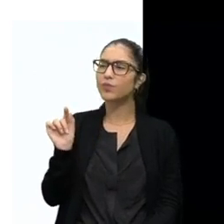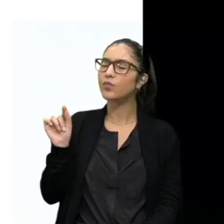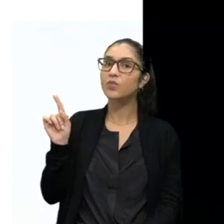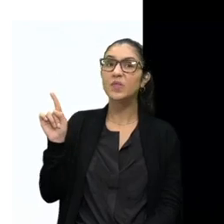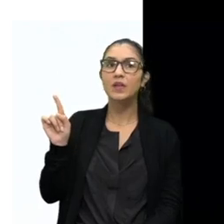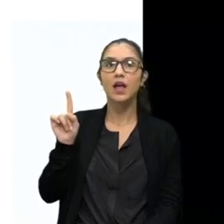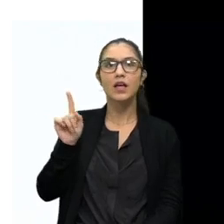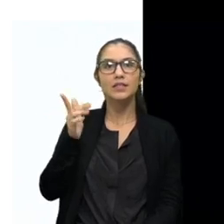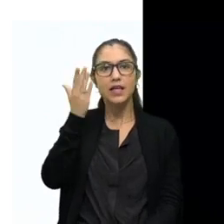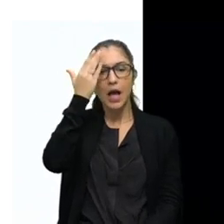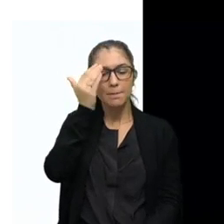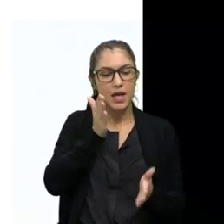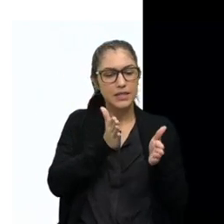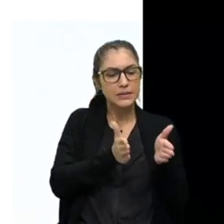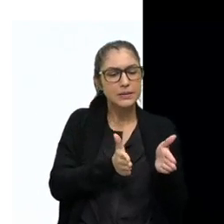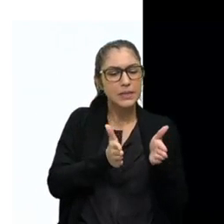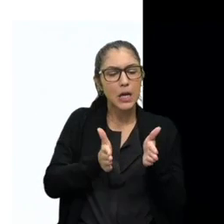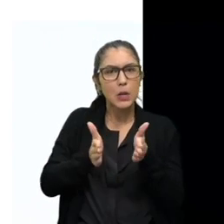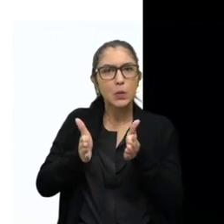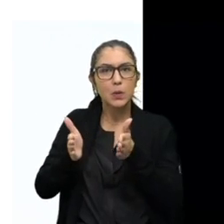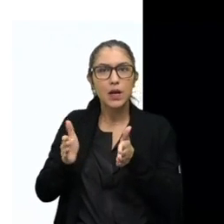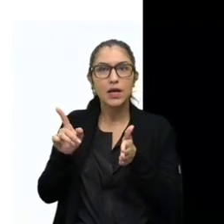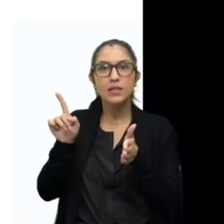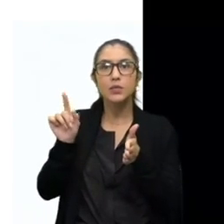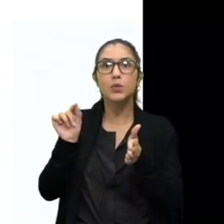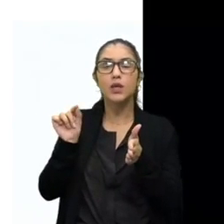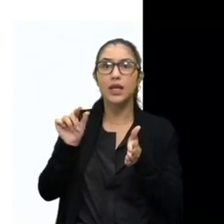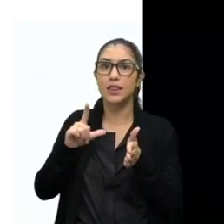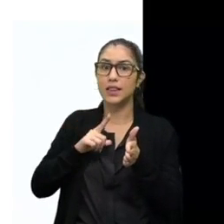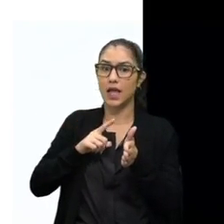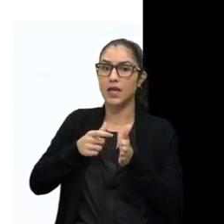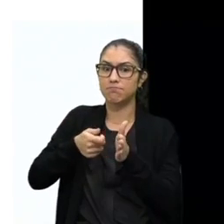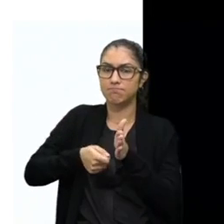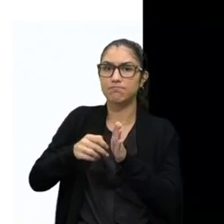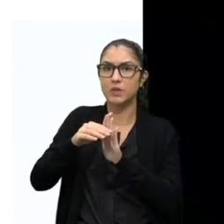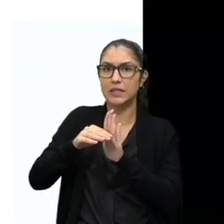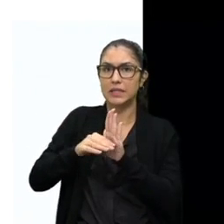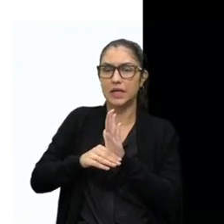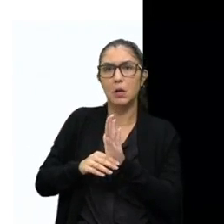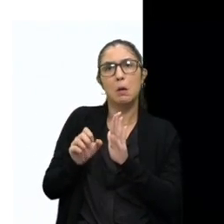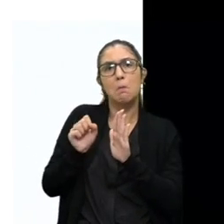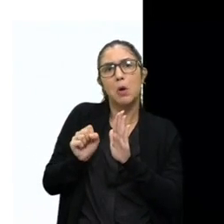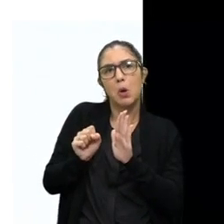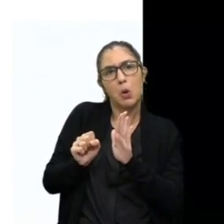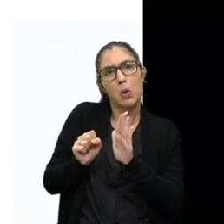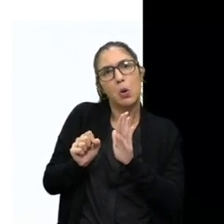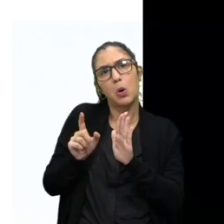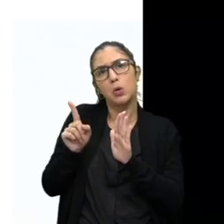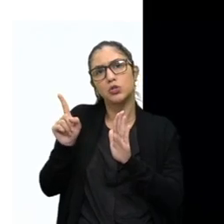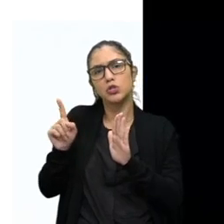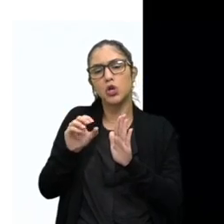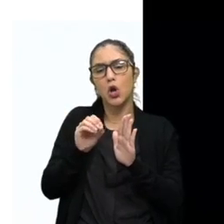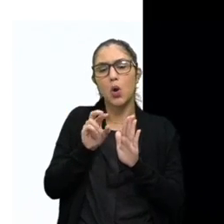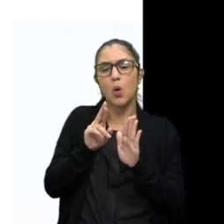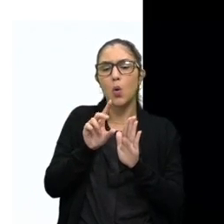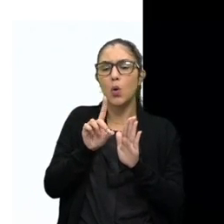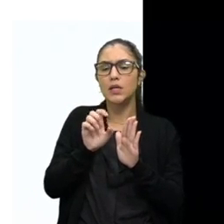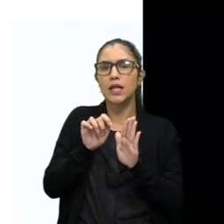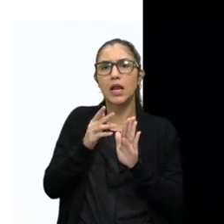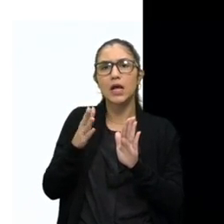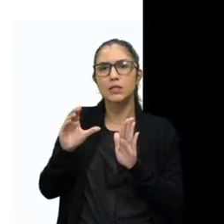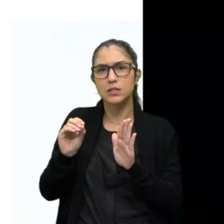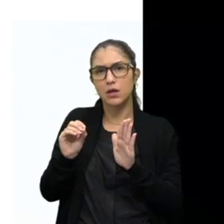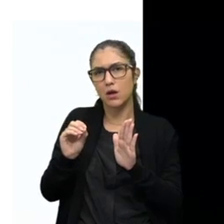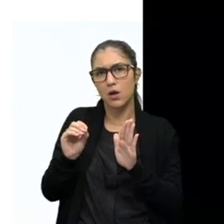Seriação é ordenar uma sequência segundo um critério. Pode ser chamado também de ordenação,